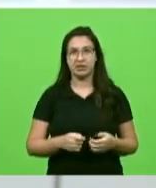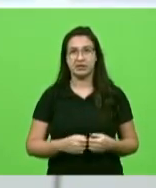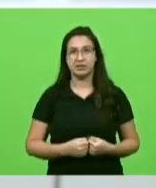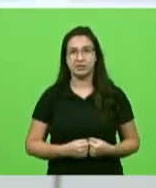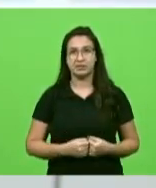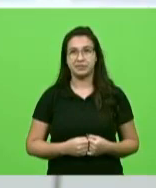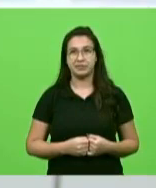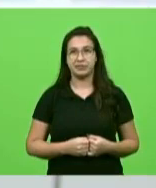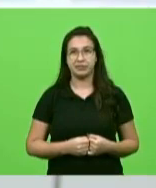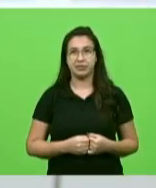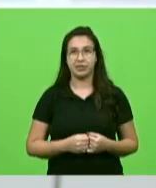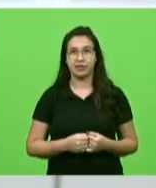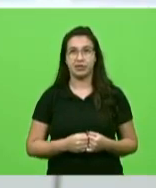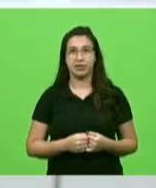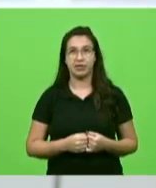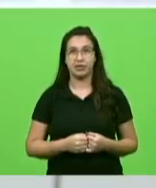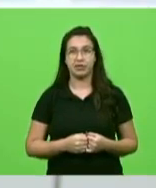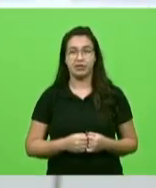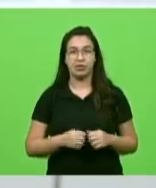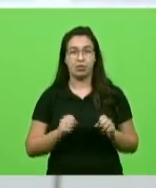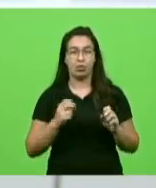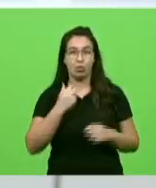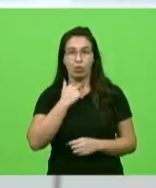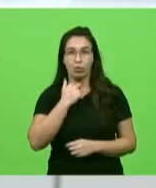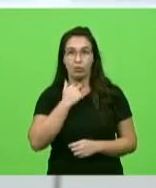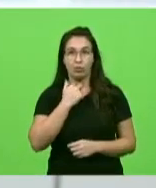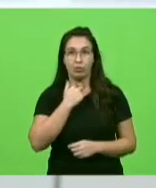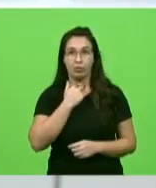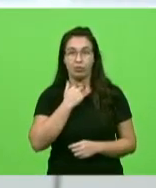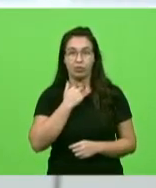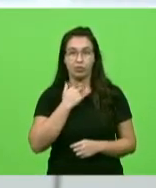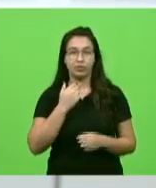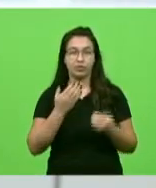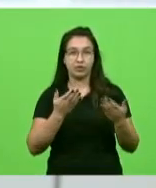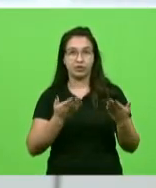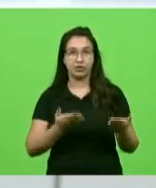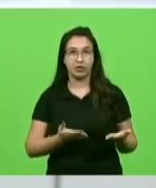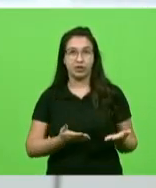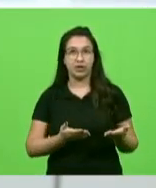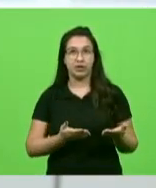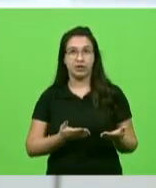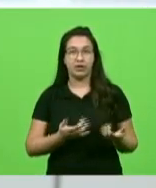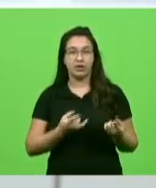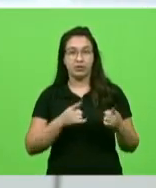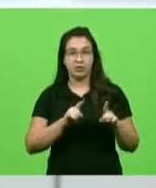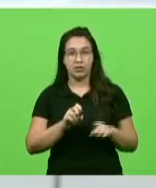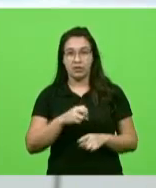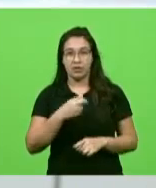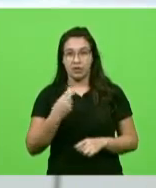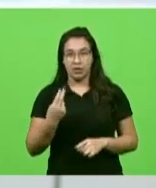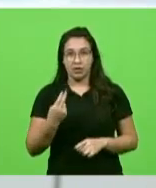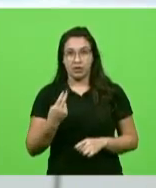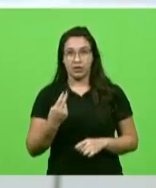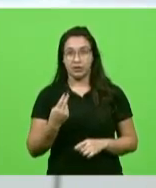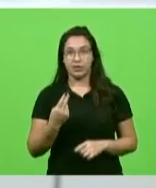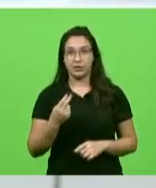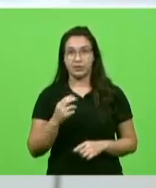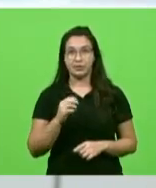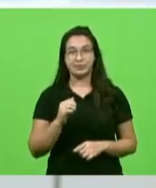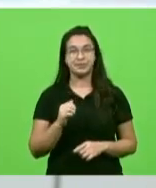não é E nem pode ser extintiva arbitrária ou em refletida